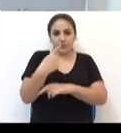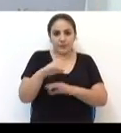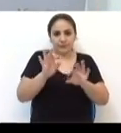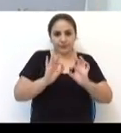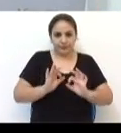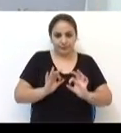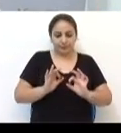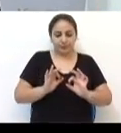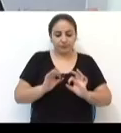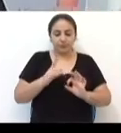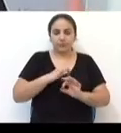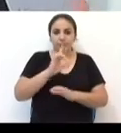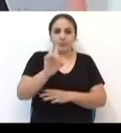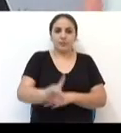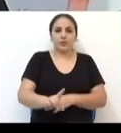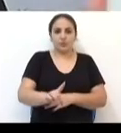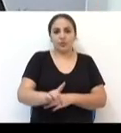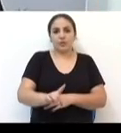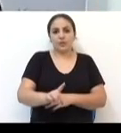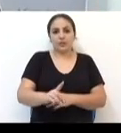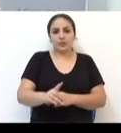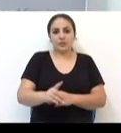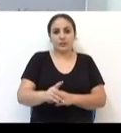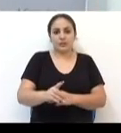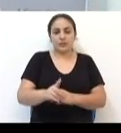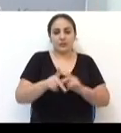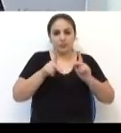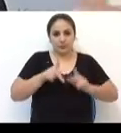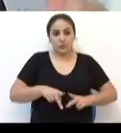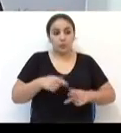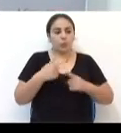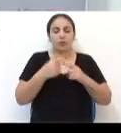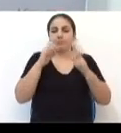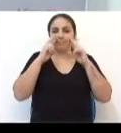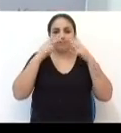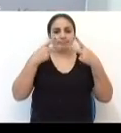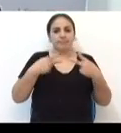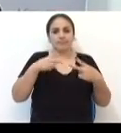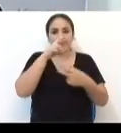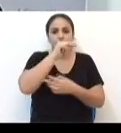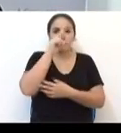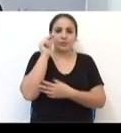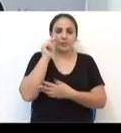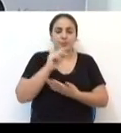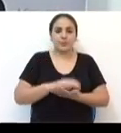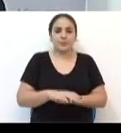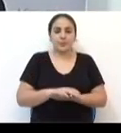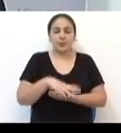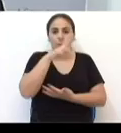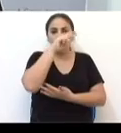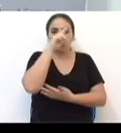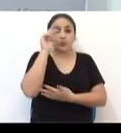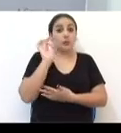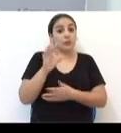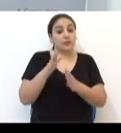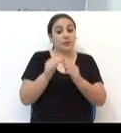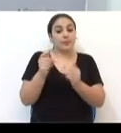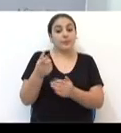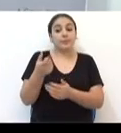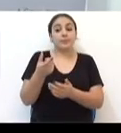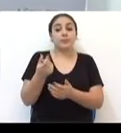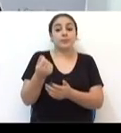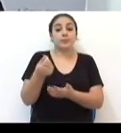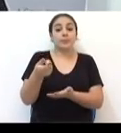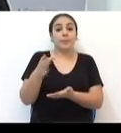nesse projeto dar o direito adquirido dessas pessoas, e que não é reconhecido pelo poder público. O poder público só sabe